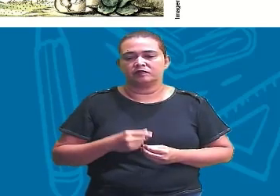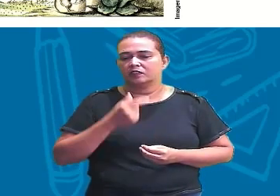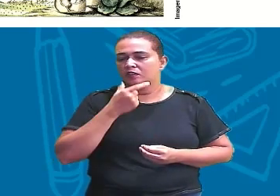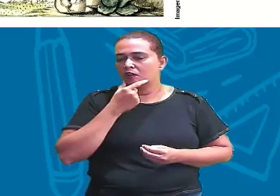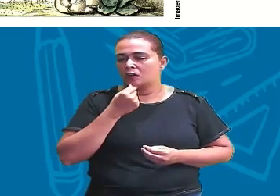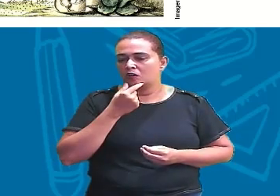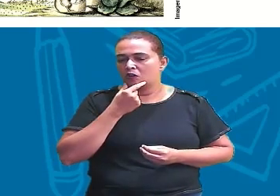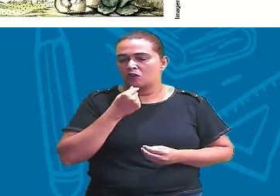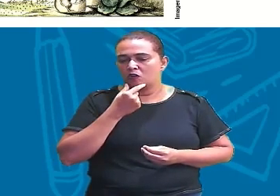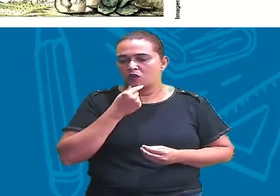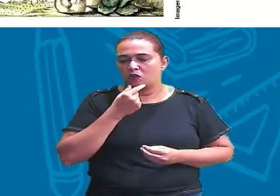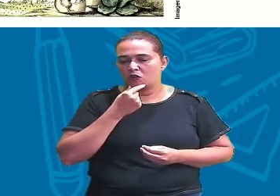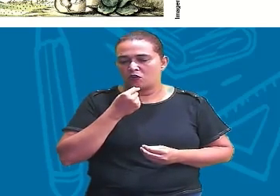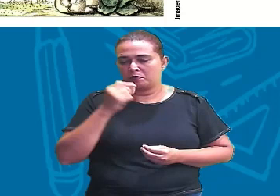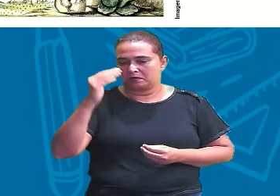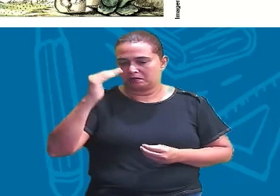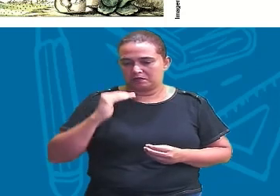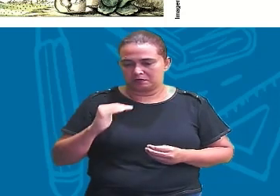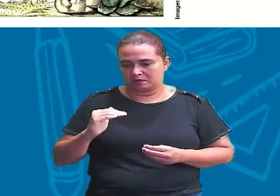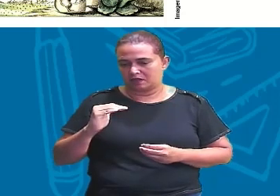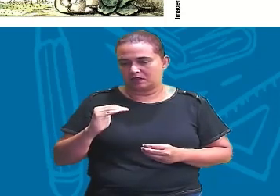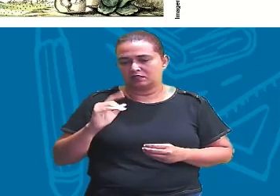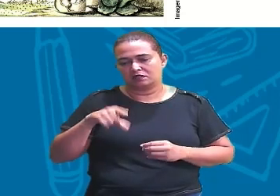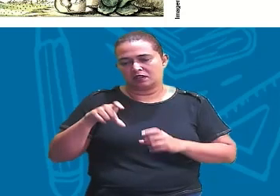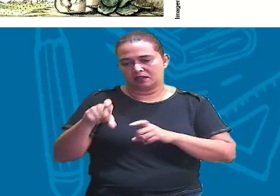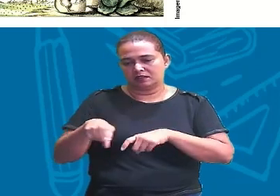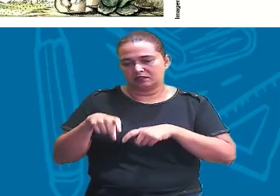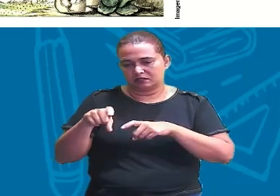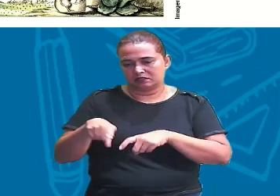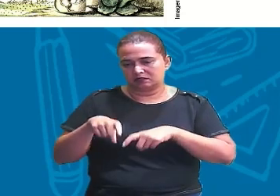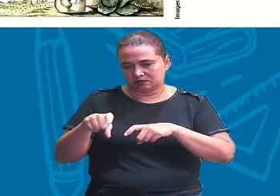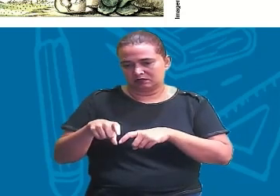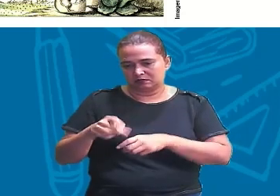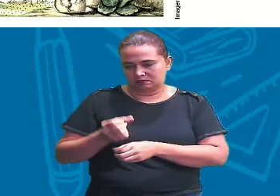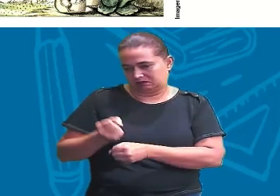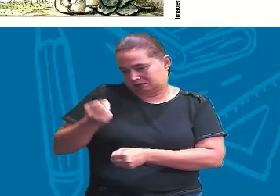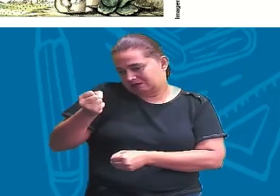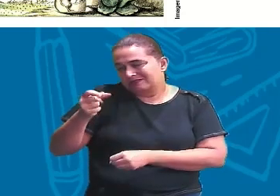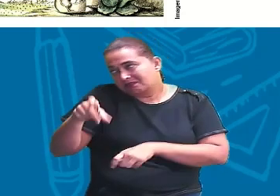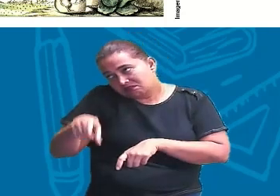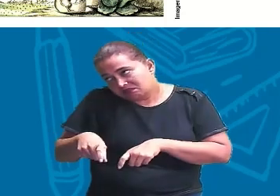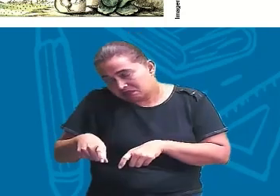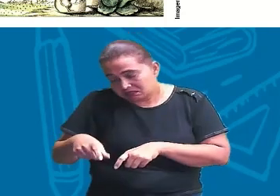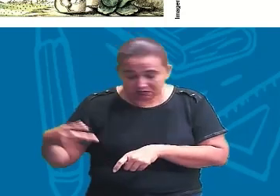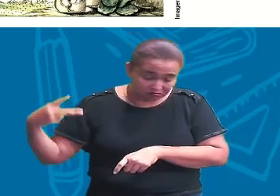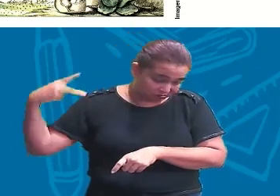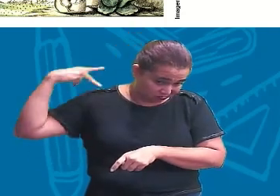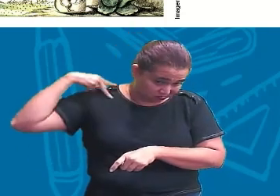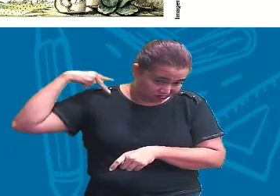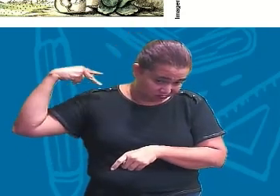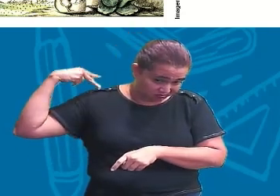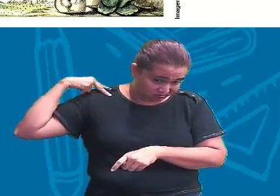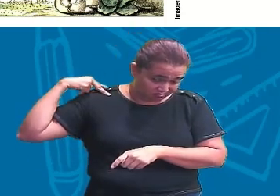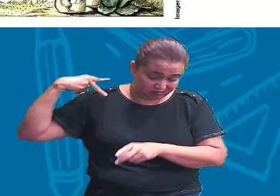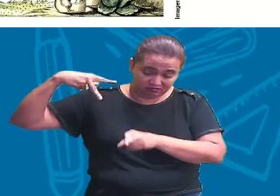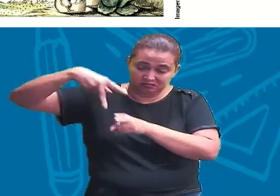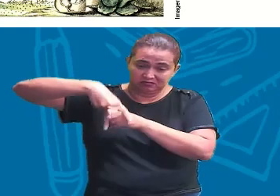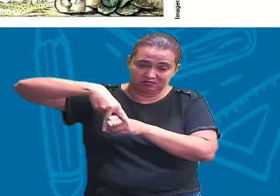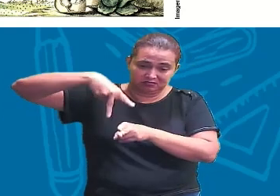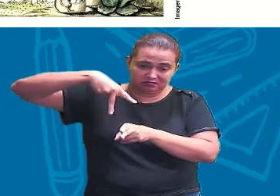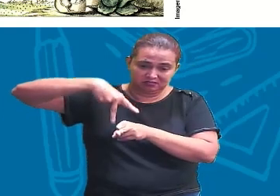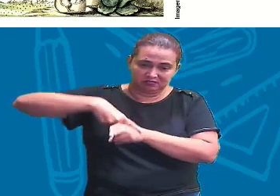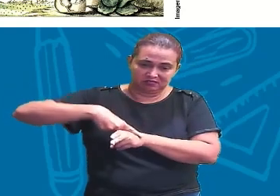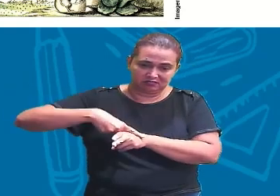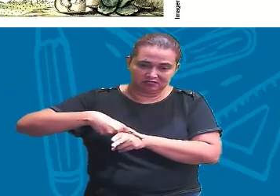homem que simboliza um camponês, né, já que ele está com a enxada na mão. E nas costas dele, andando sobre ele, né, ele